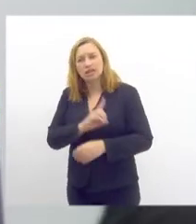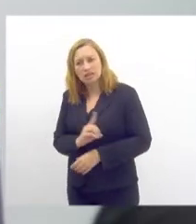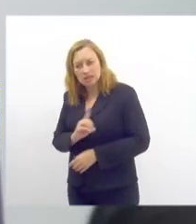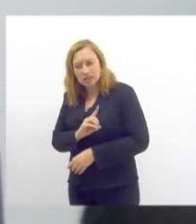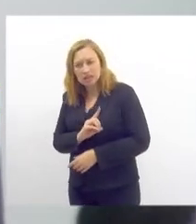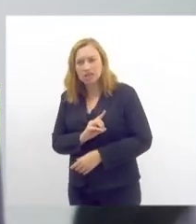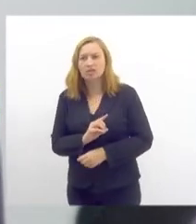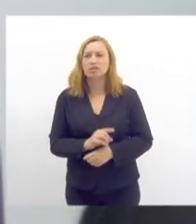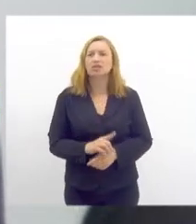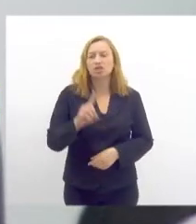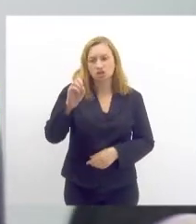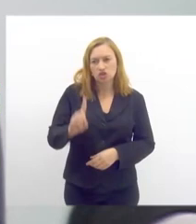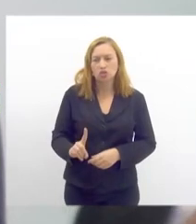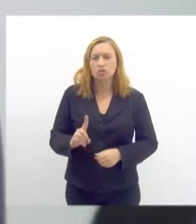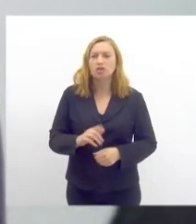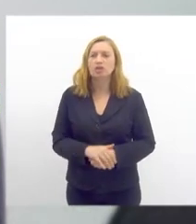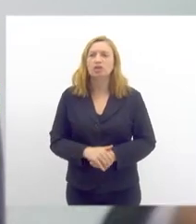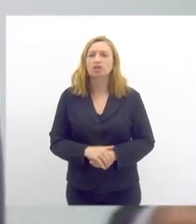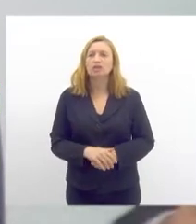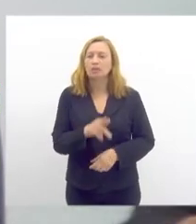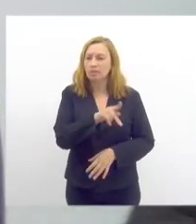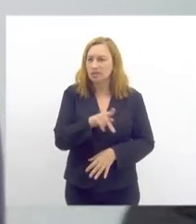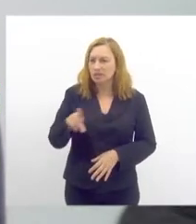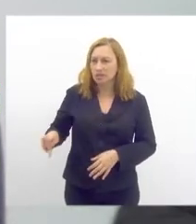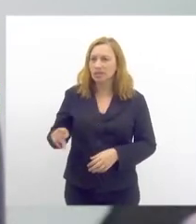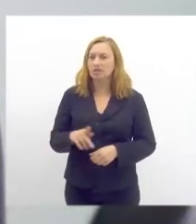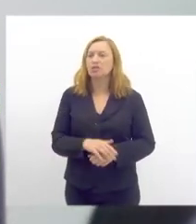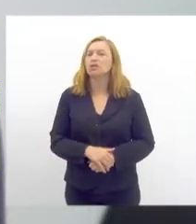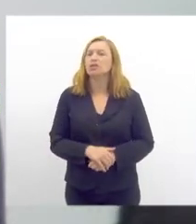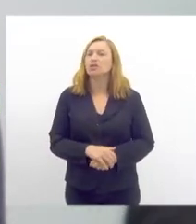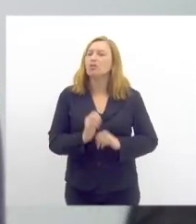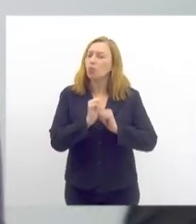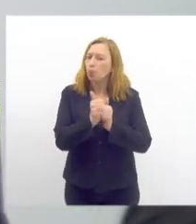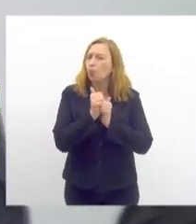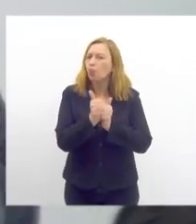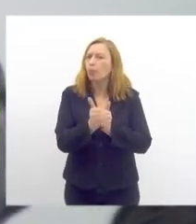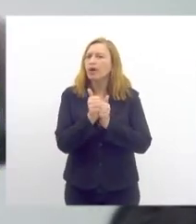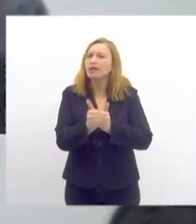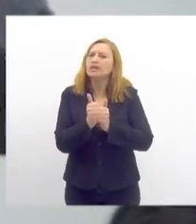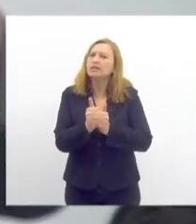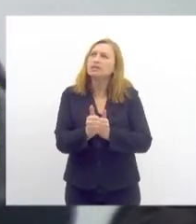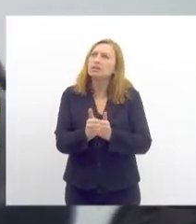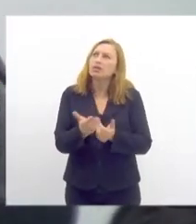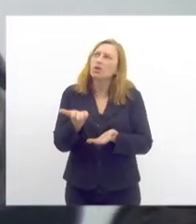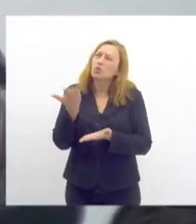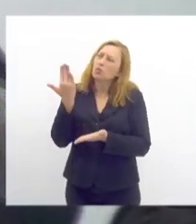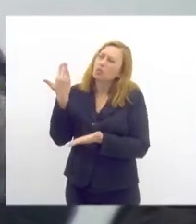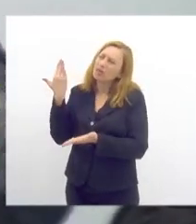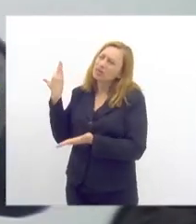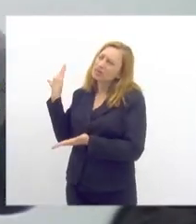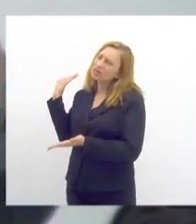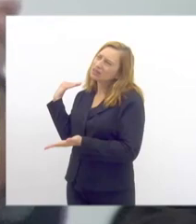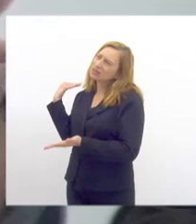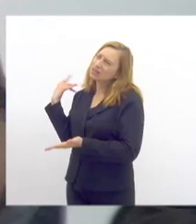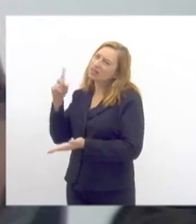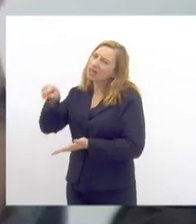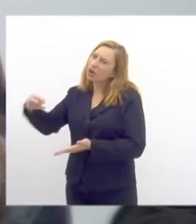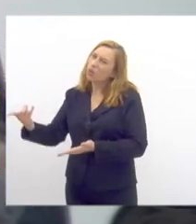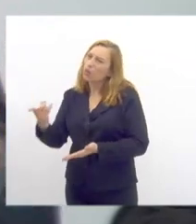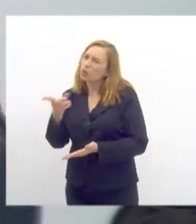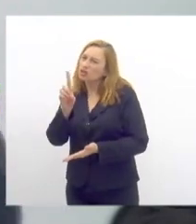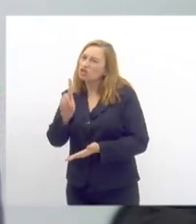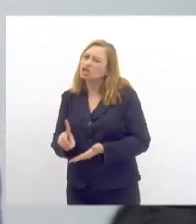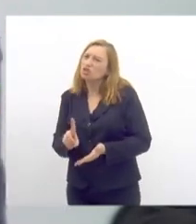na diretoria, na presidência, e vim acompanhando, naquela época, era uma outra diretoria